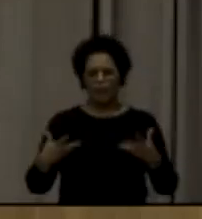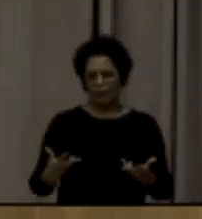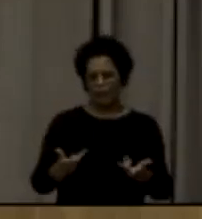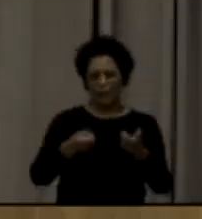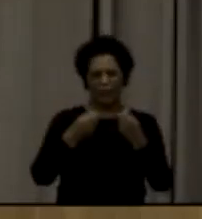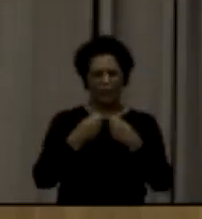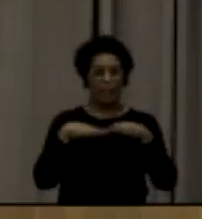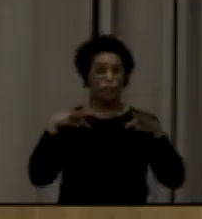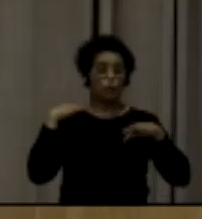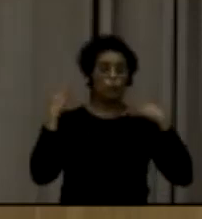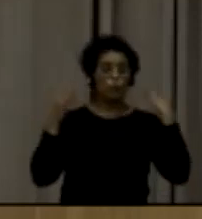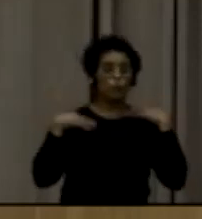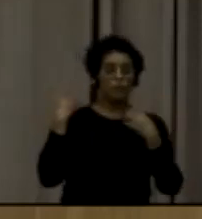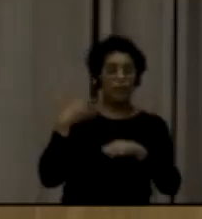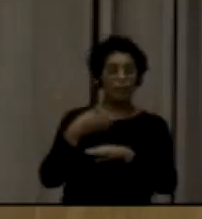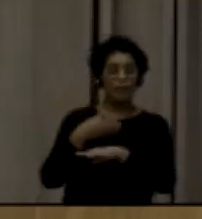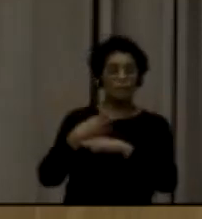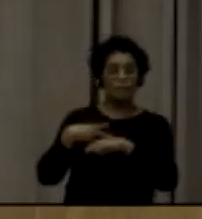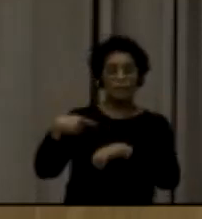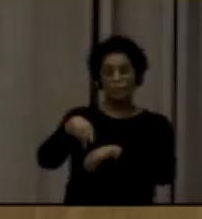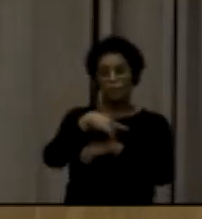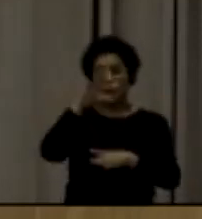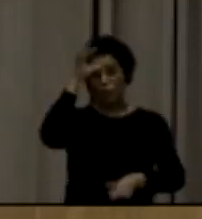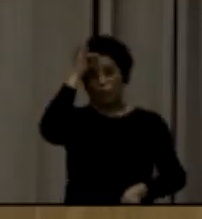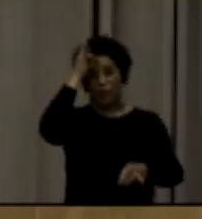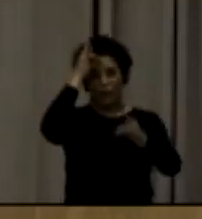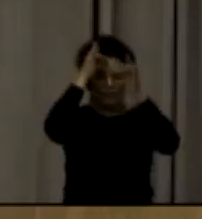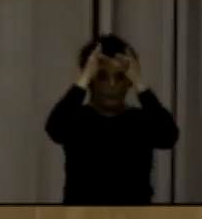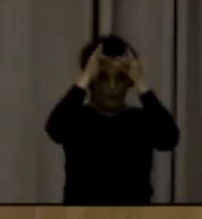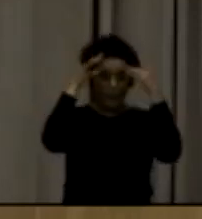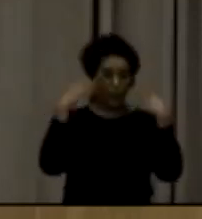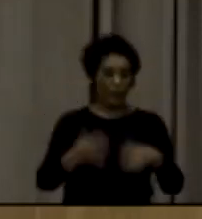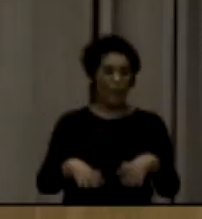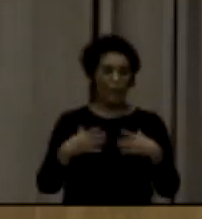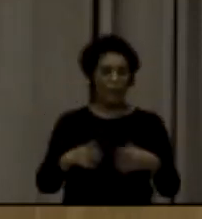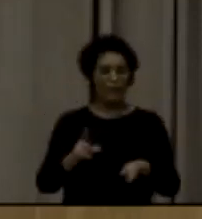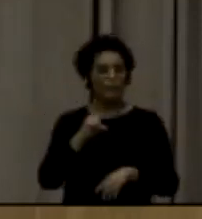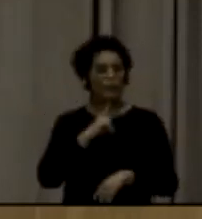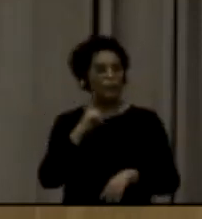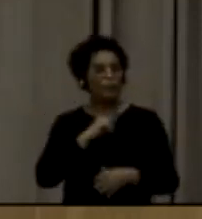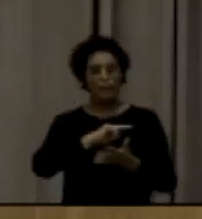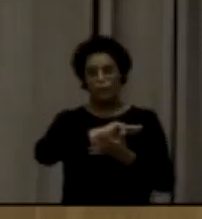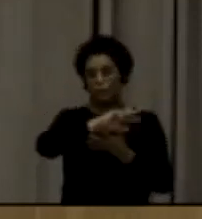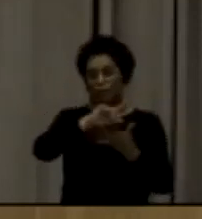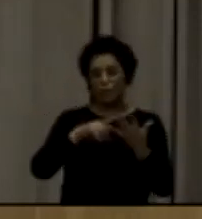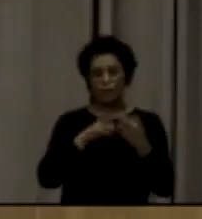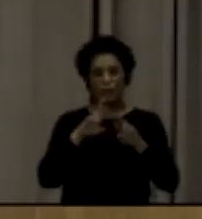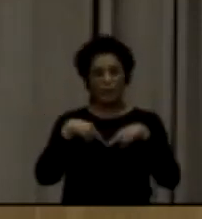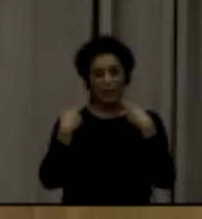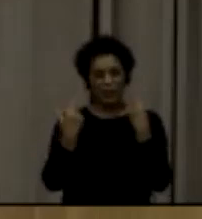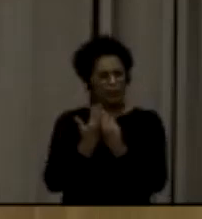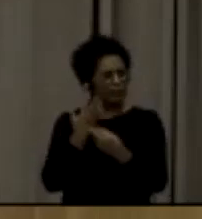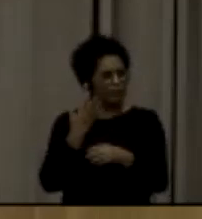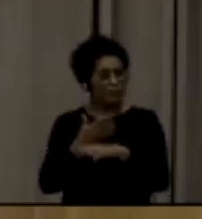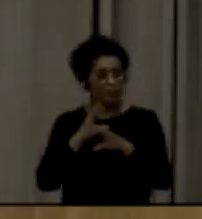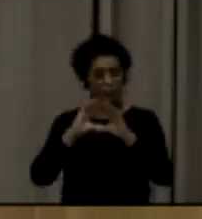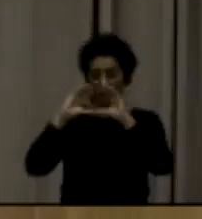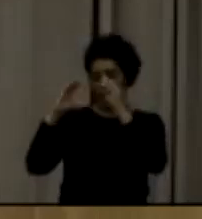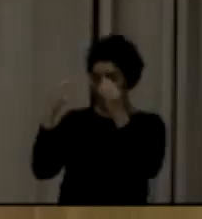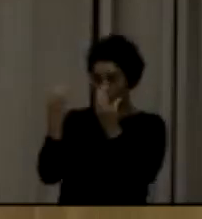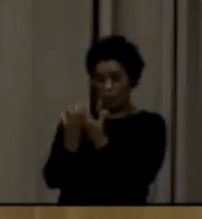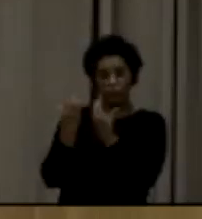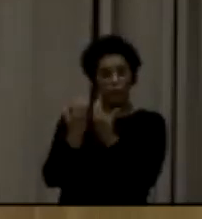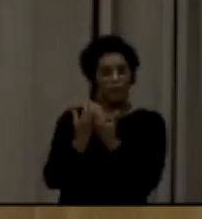dos turistas que tiveram, então nós aprenderemos muito com eles. Então, nós vamos ter aí muitas questões nas reuniões. E a conferência,